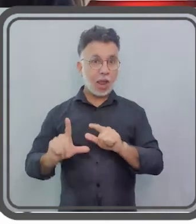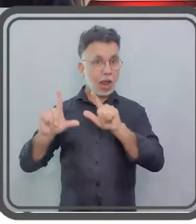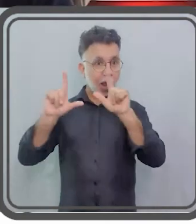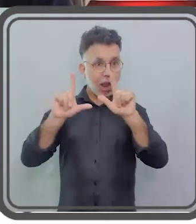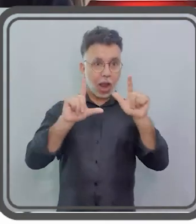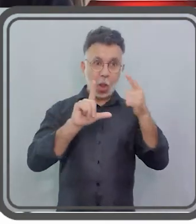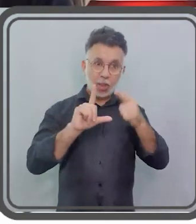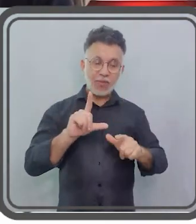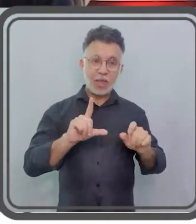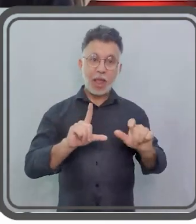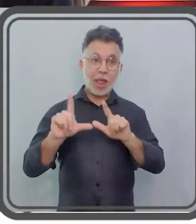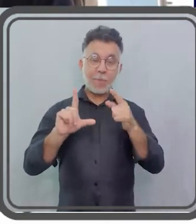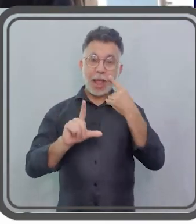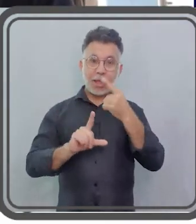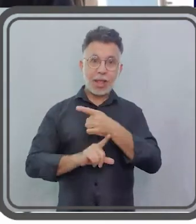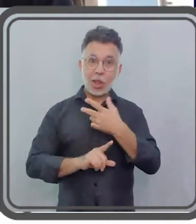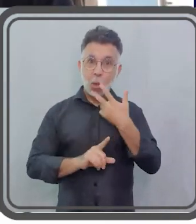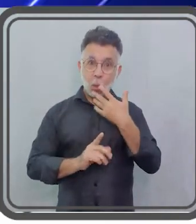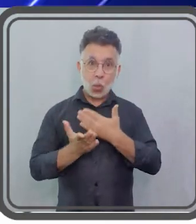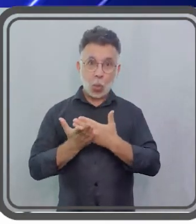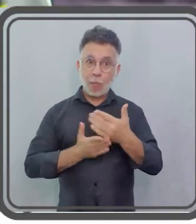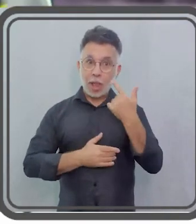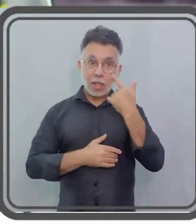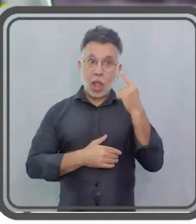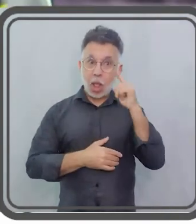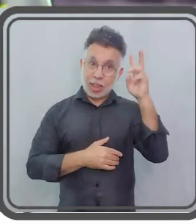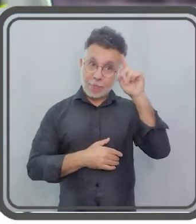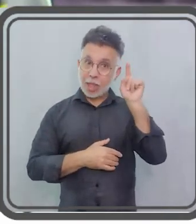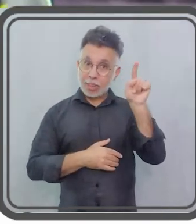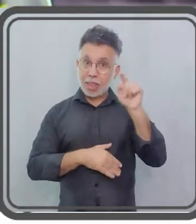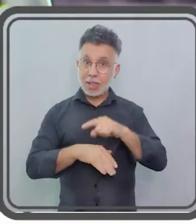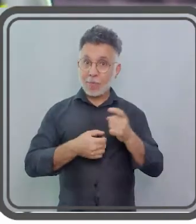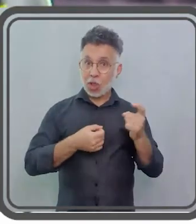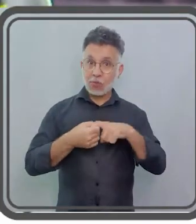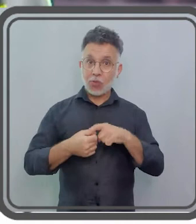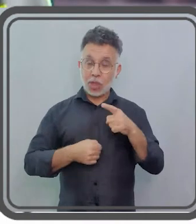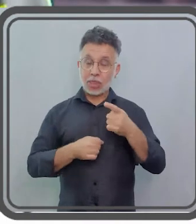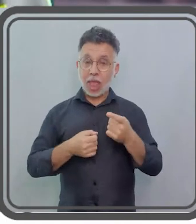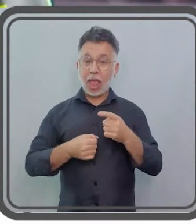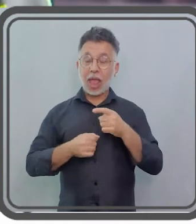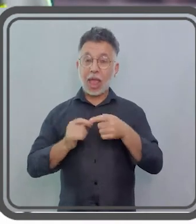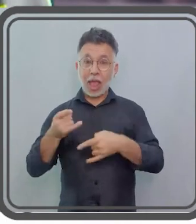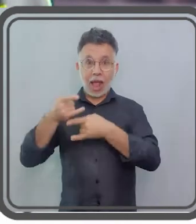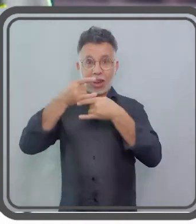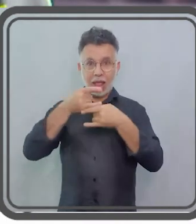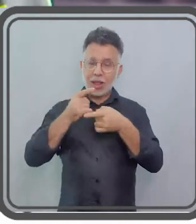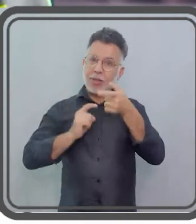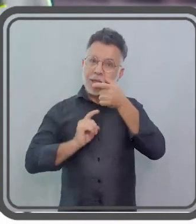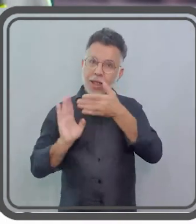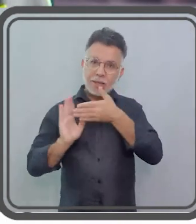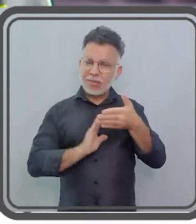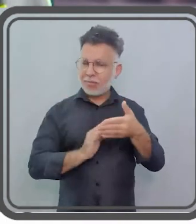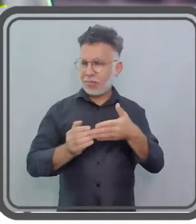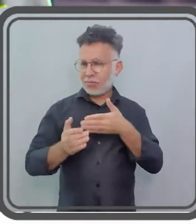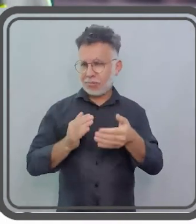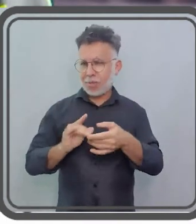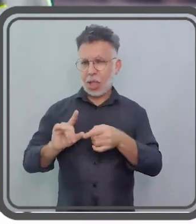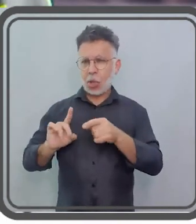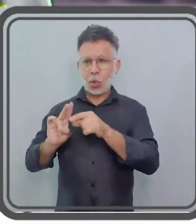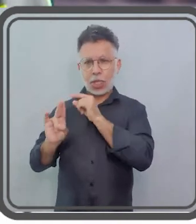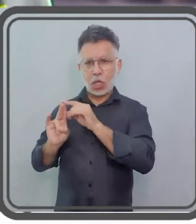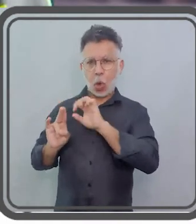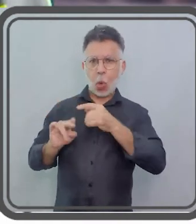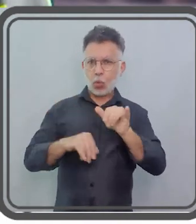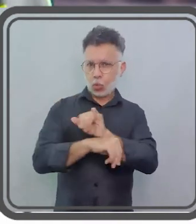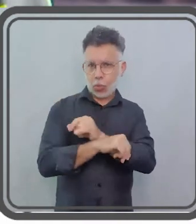tela, produção, para quem não pegou no começo aí, lembrando a todos que vocês podem voltar e assistir a live desde o comecinho, tanto no YouTube quanto no LinkedIn, depois que a gente terminar no